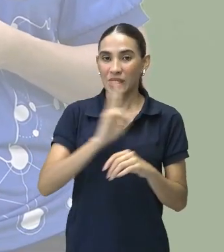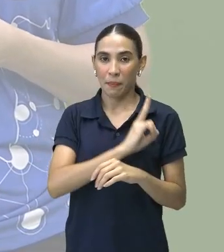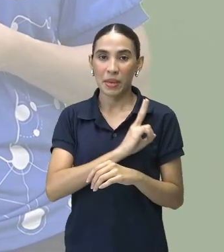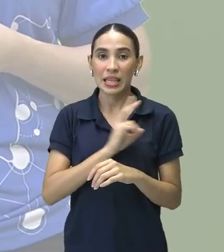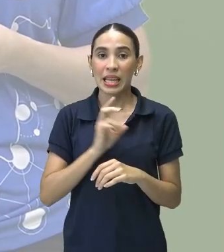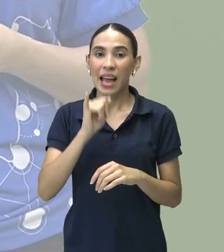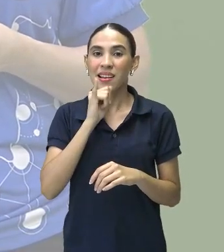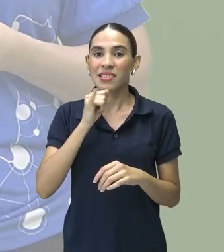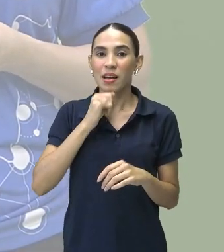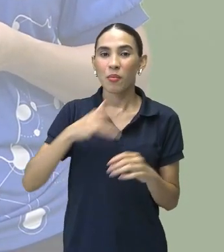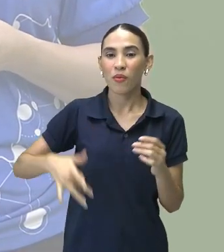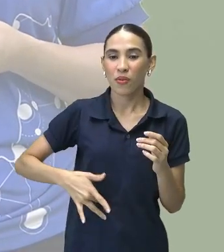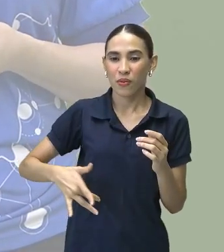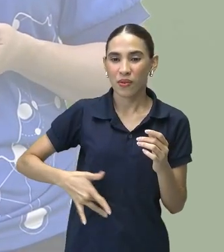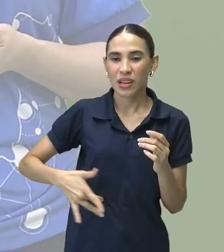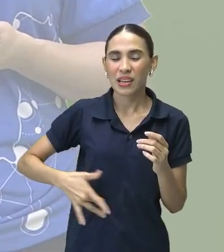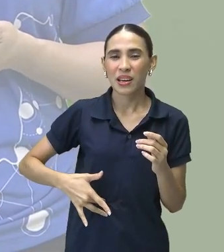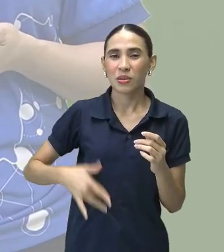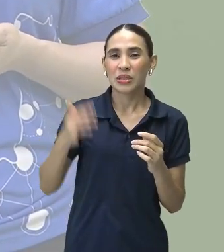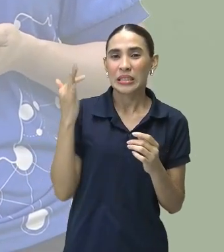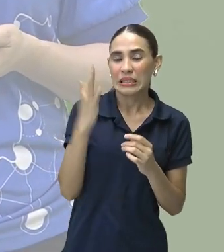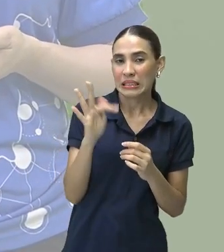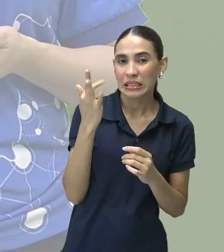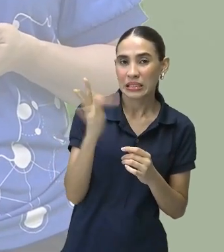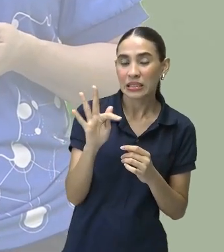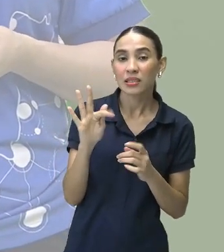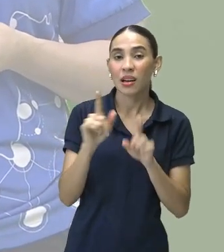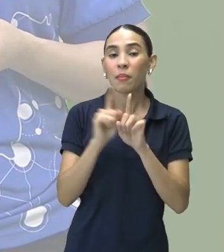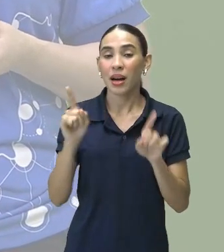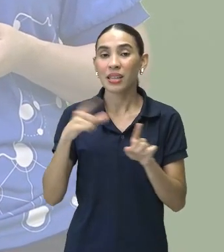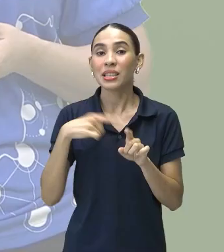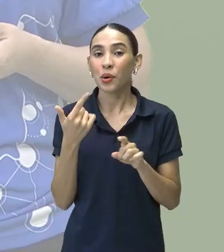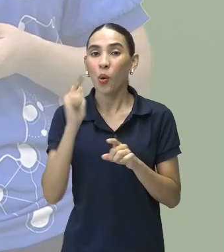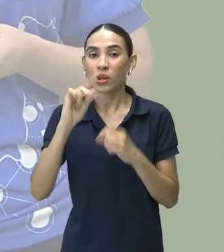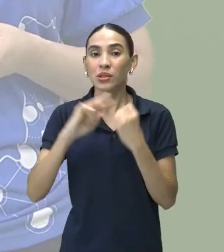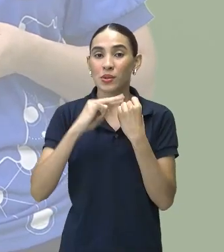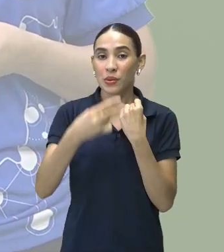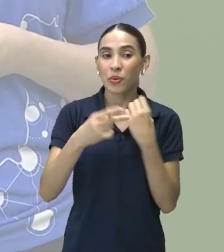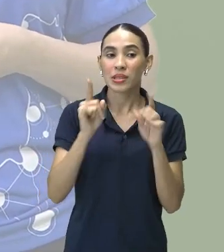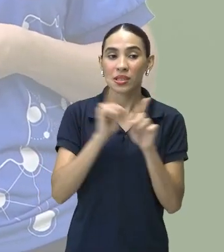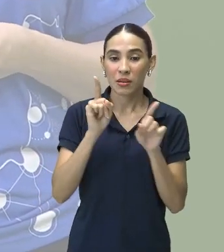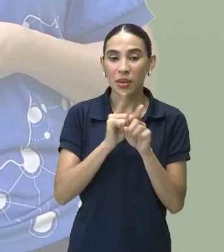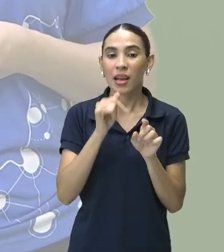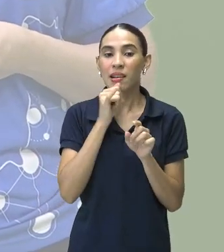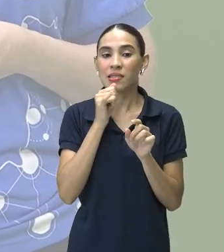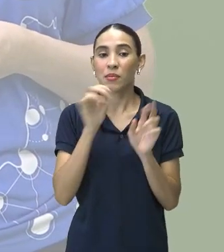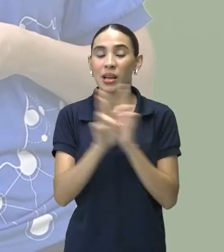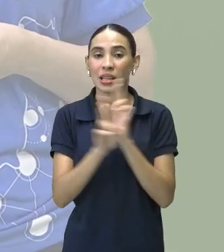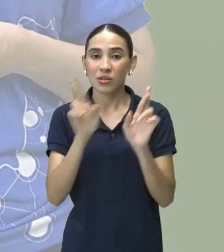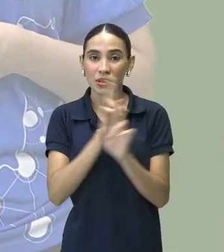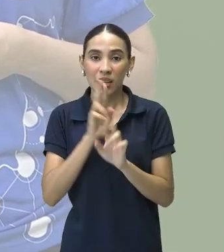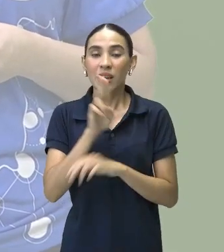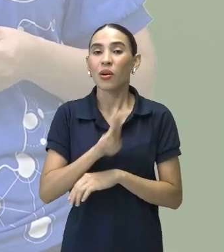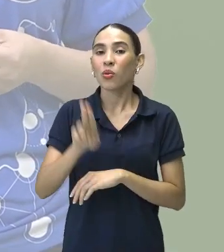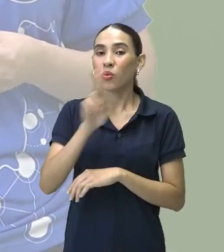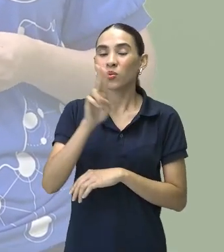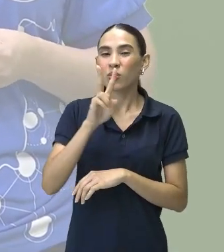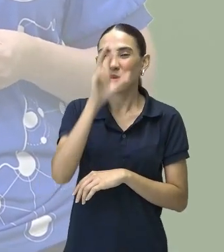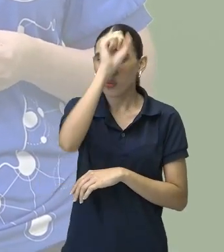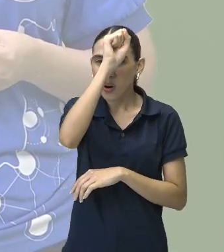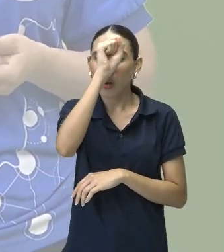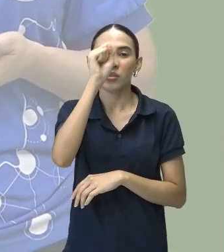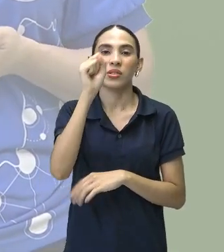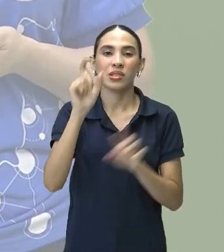exemplo, o fígado, né, pode dar uma crise hepática, mas tem outras consequências também relacionadas aí ao uso